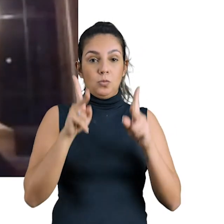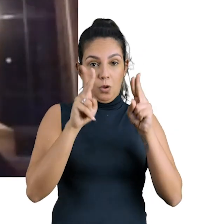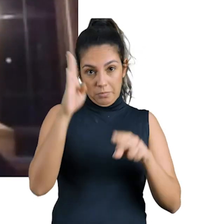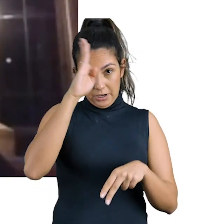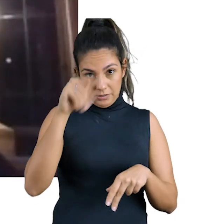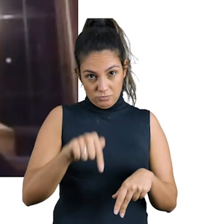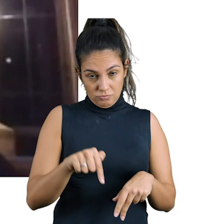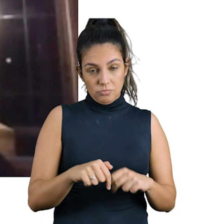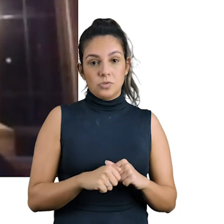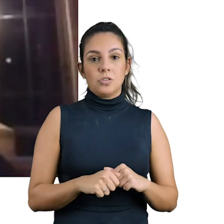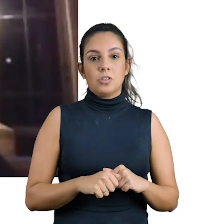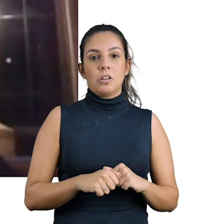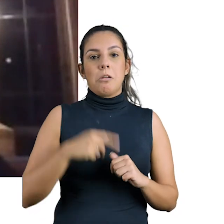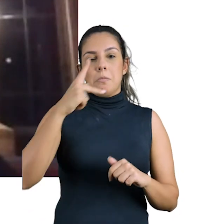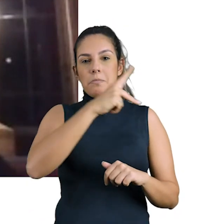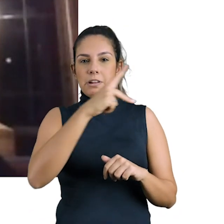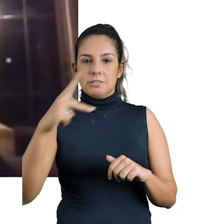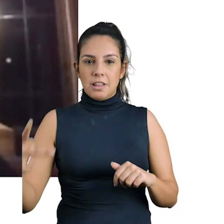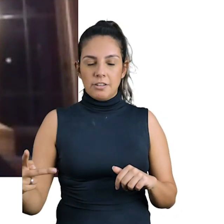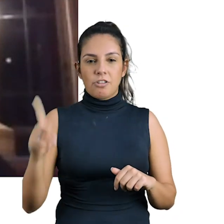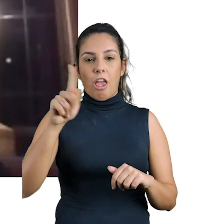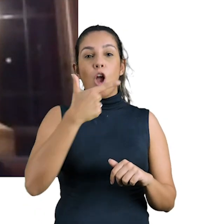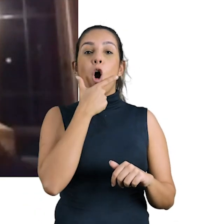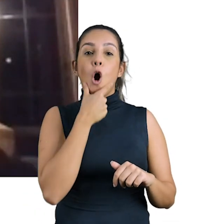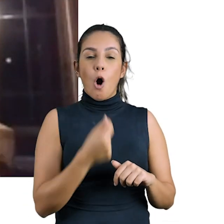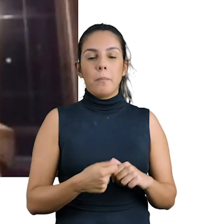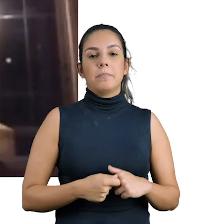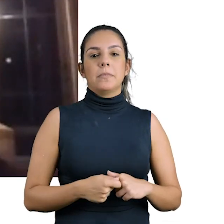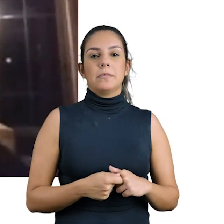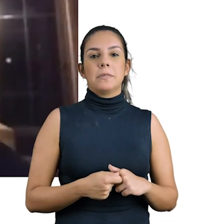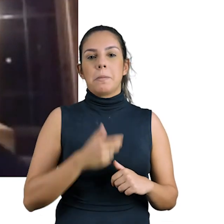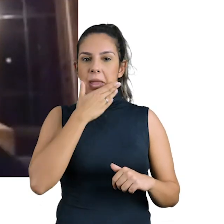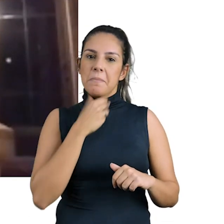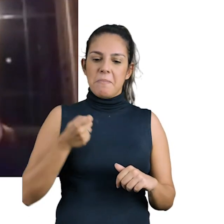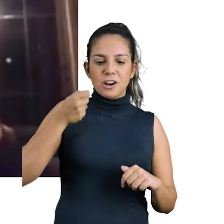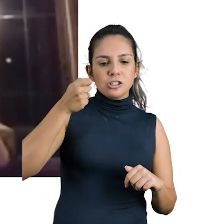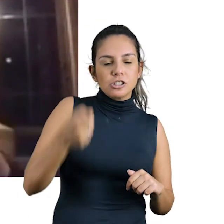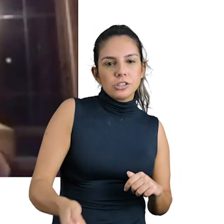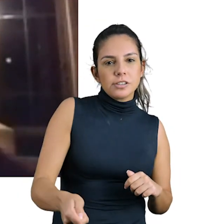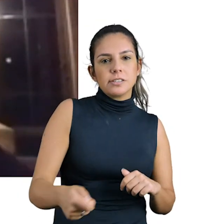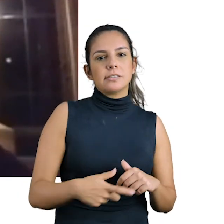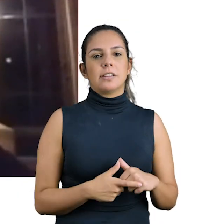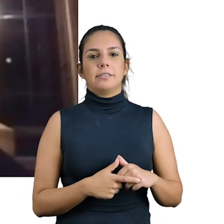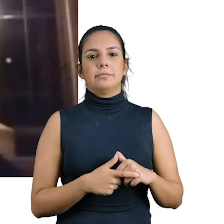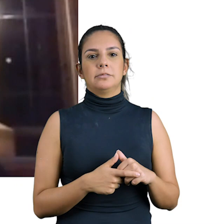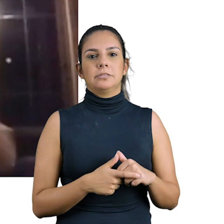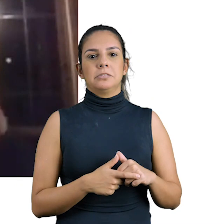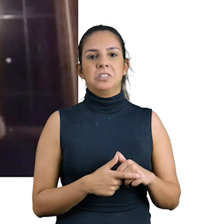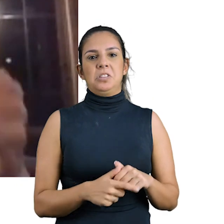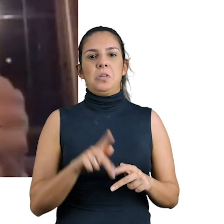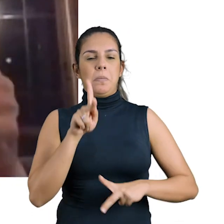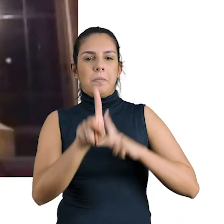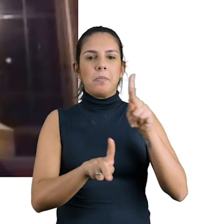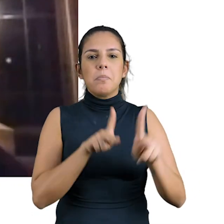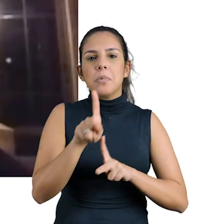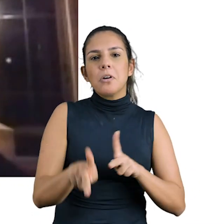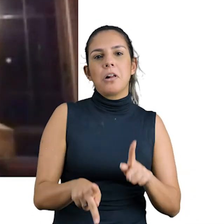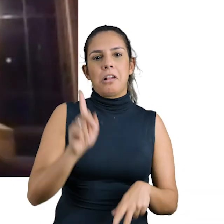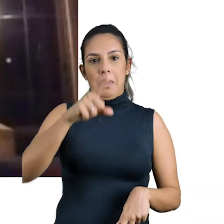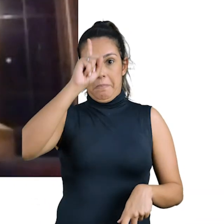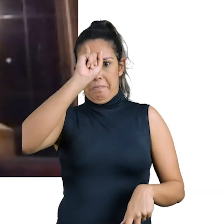países cujos dirigentes são esses homens machistas, né, populistas